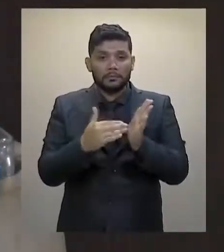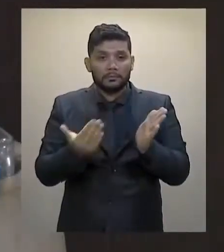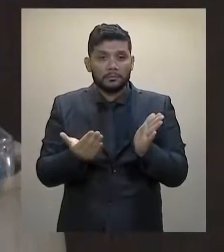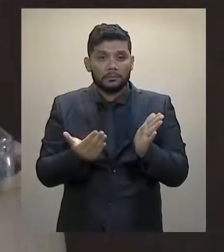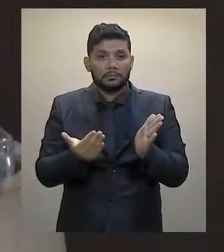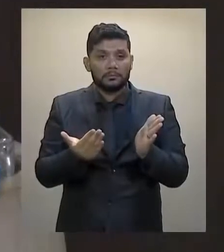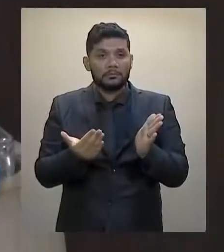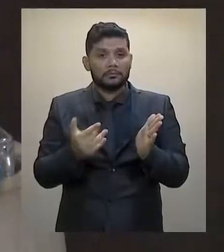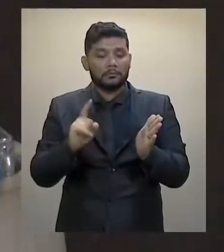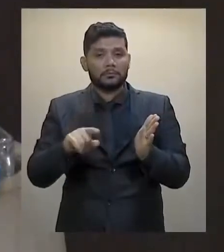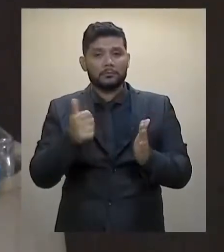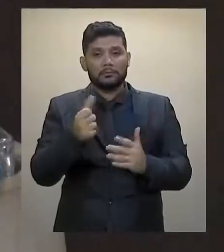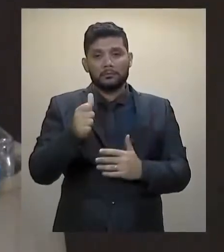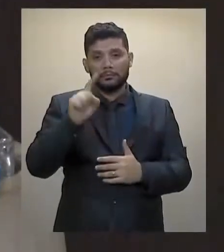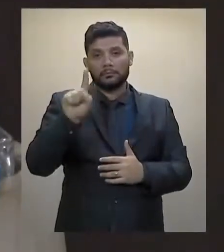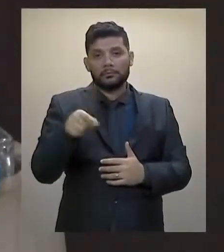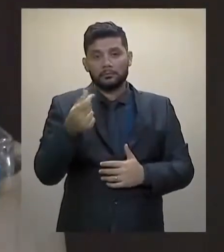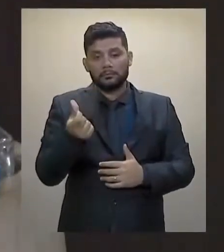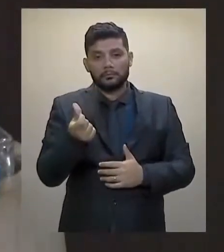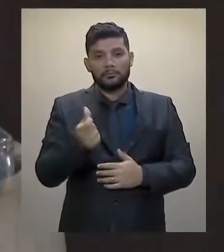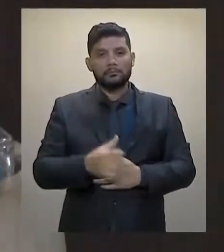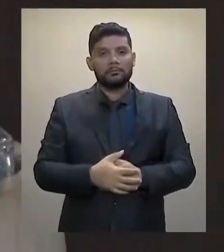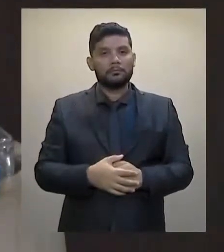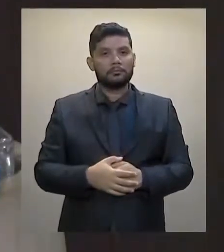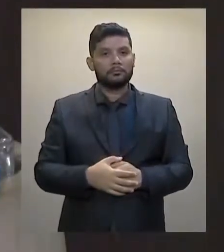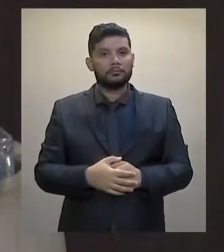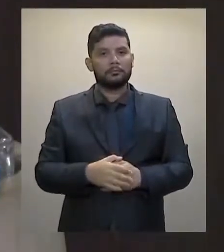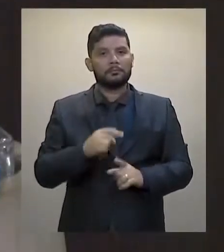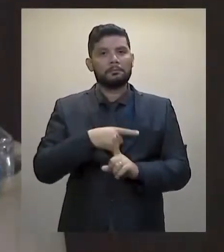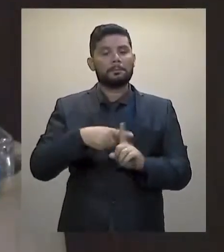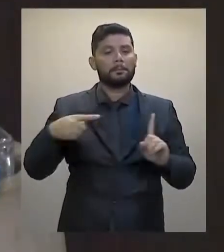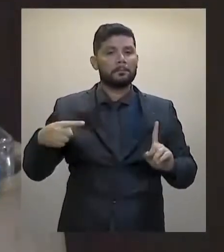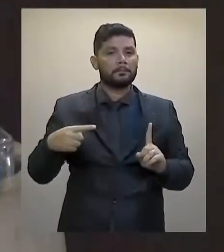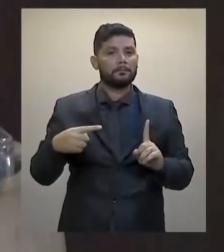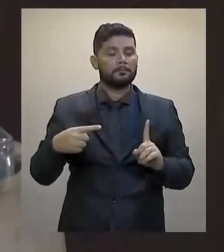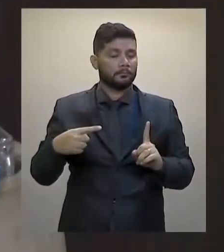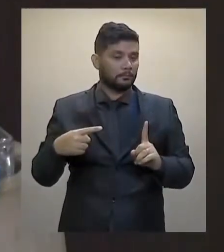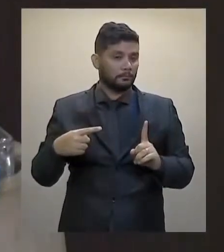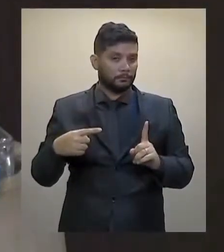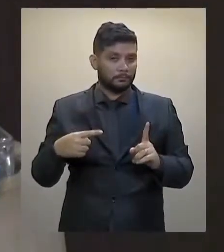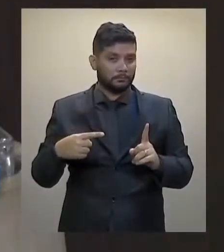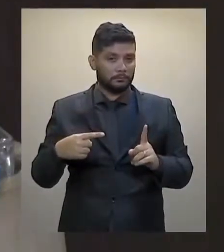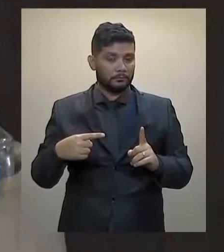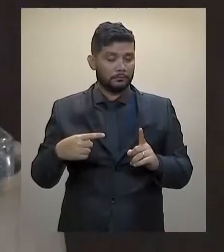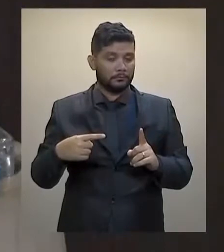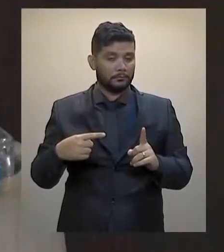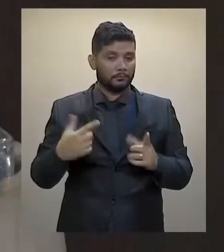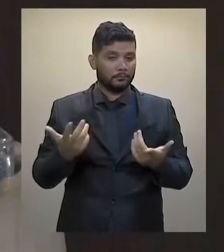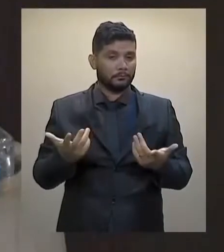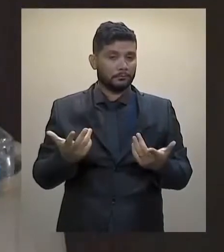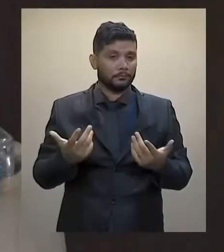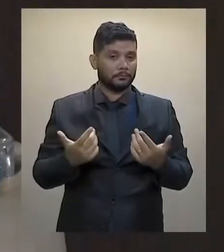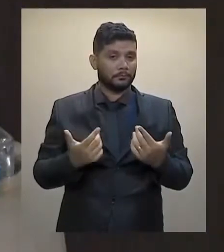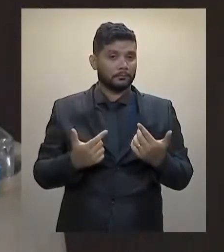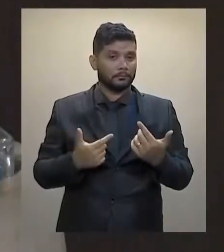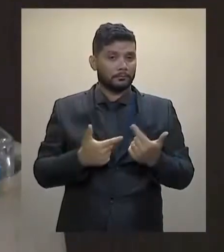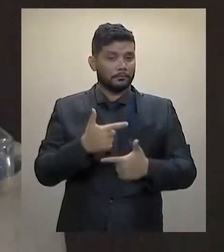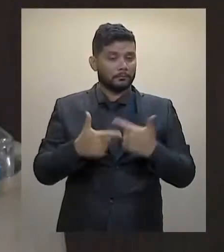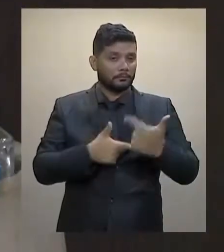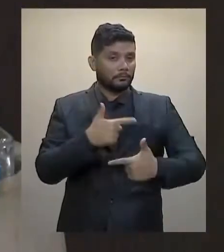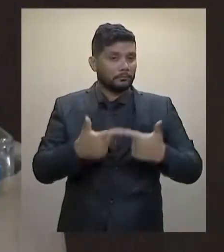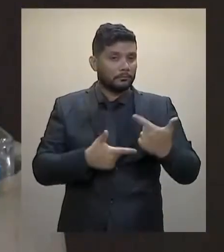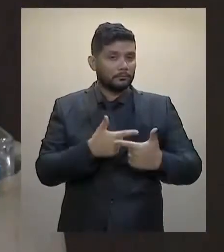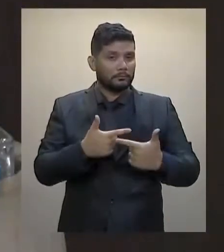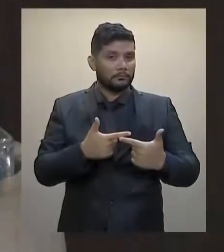são 11,6%. São 11 milhões. Metade dos servidores públicos no Brasil está no